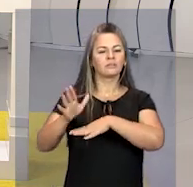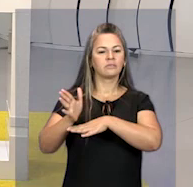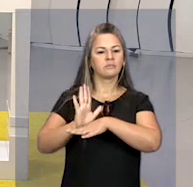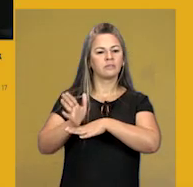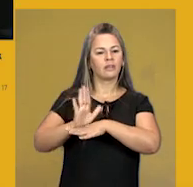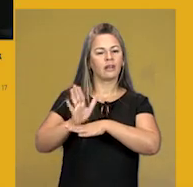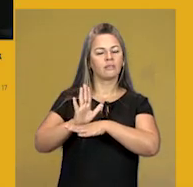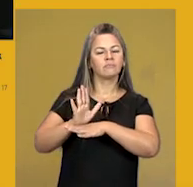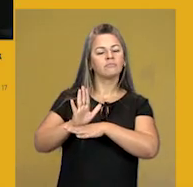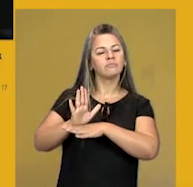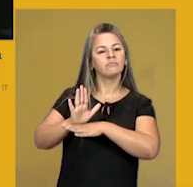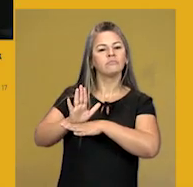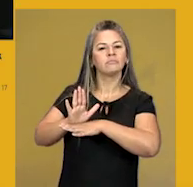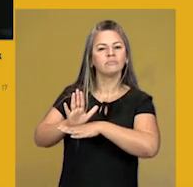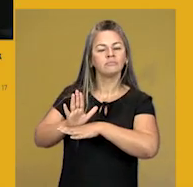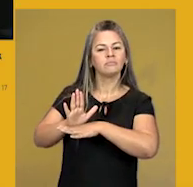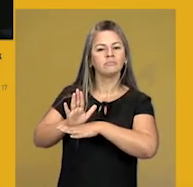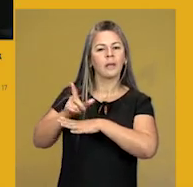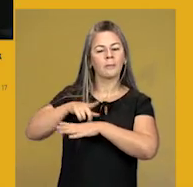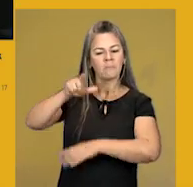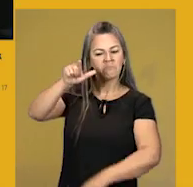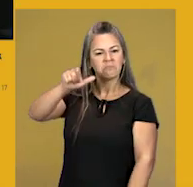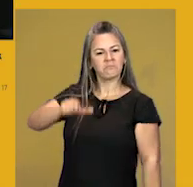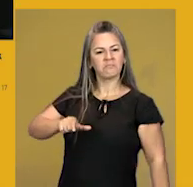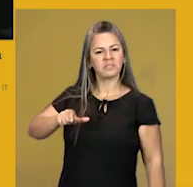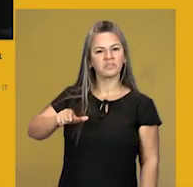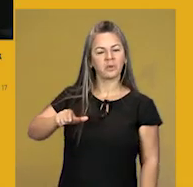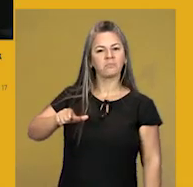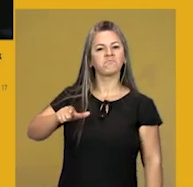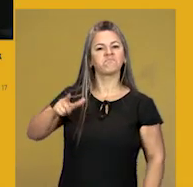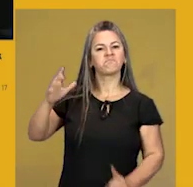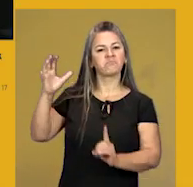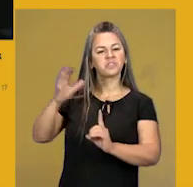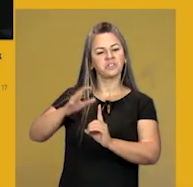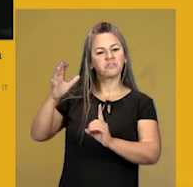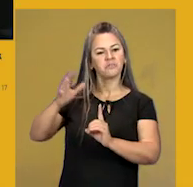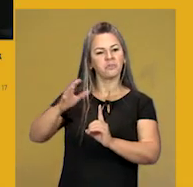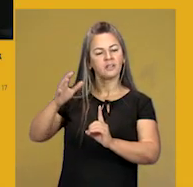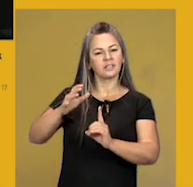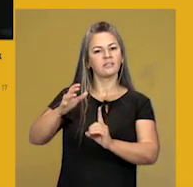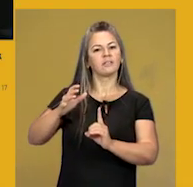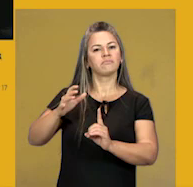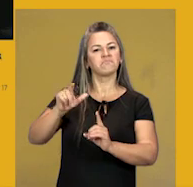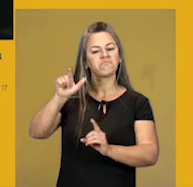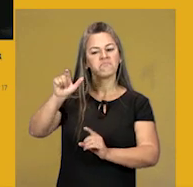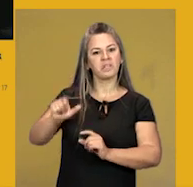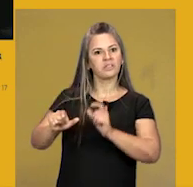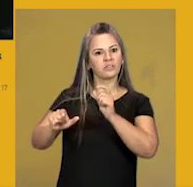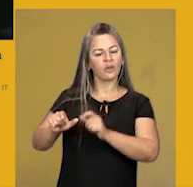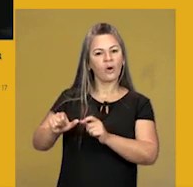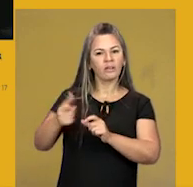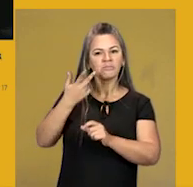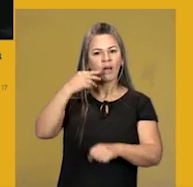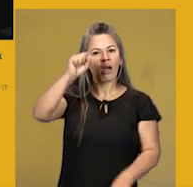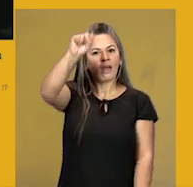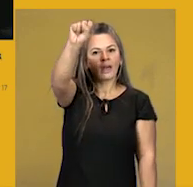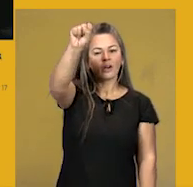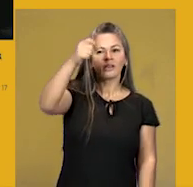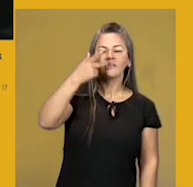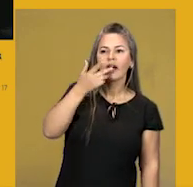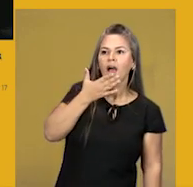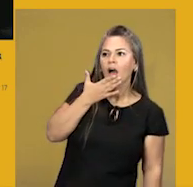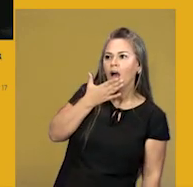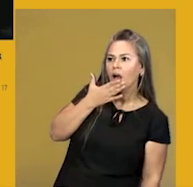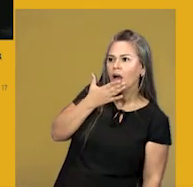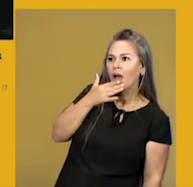cinema, vai trazer para a gente figuras que vão nos influenciar, figuras que vão nos fazer querer ser como elas, figuras